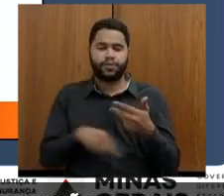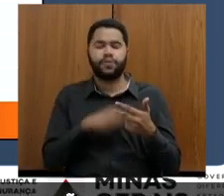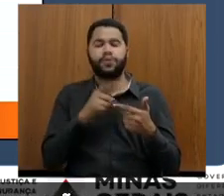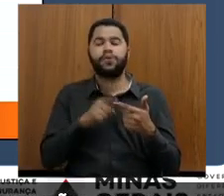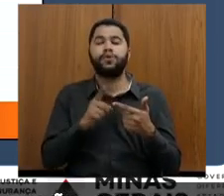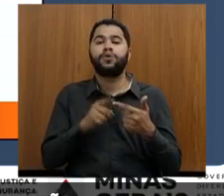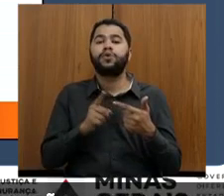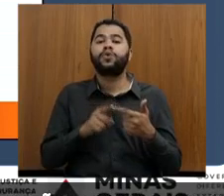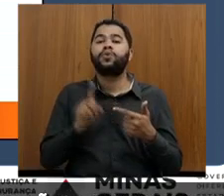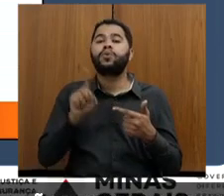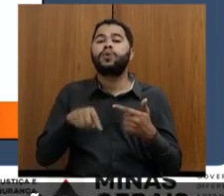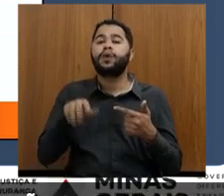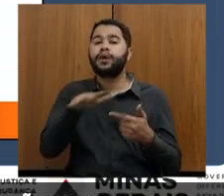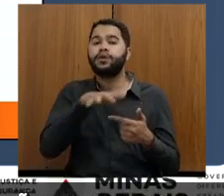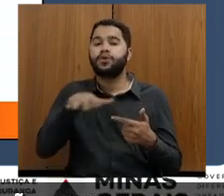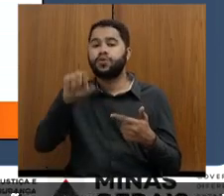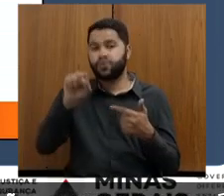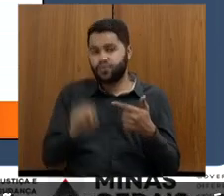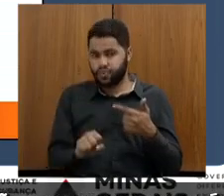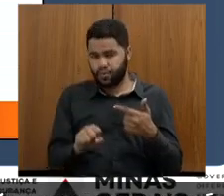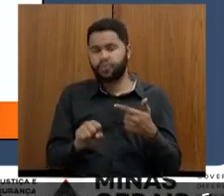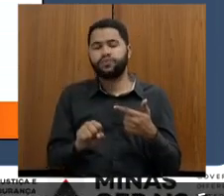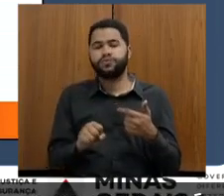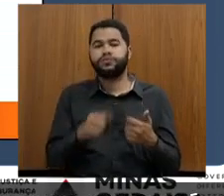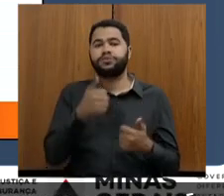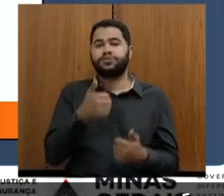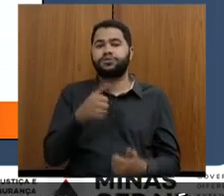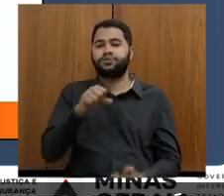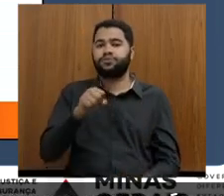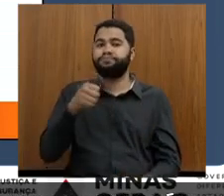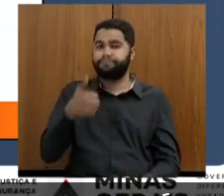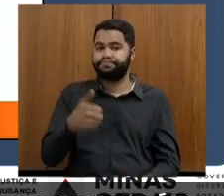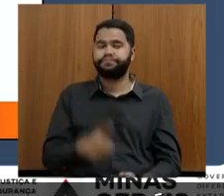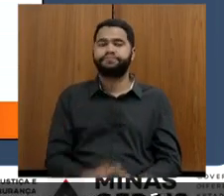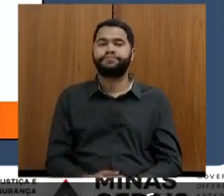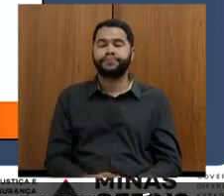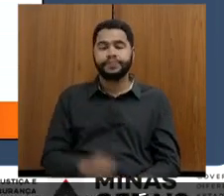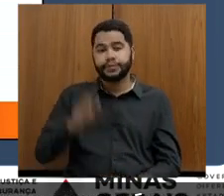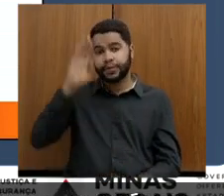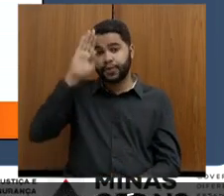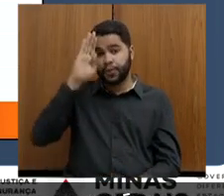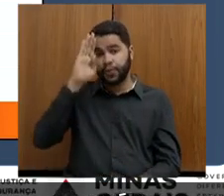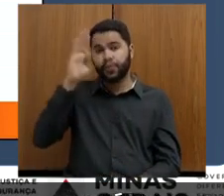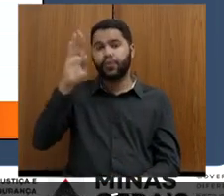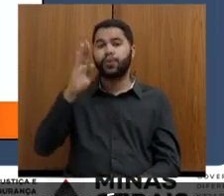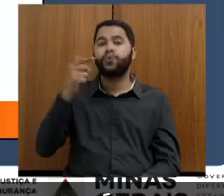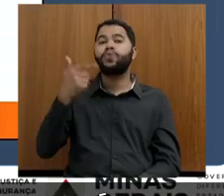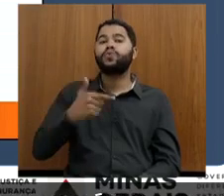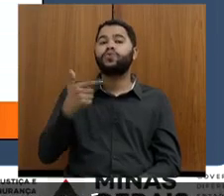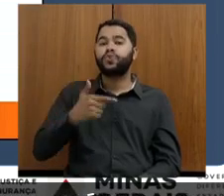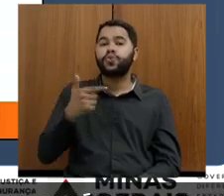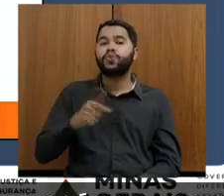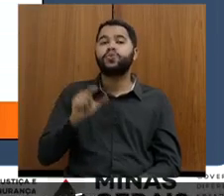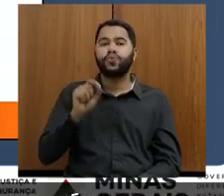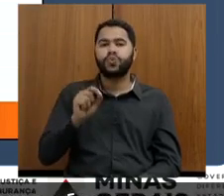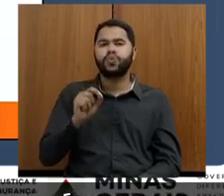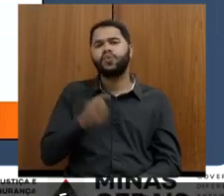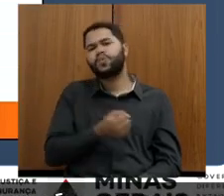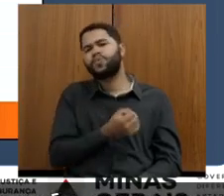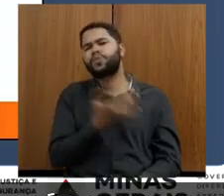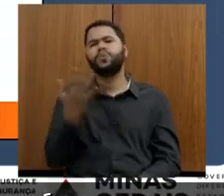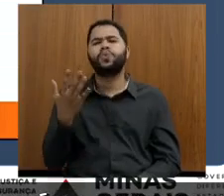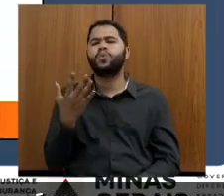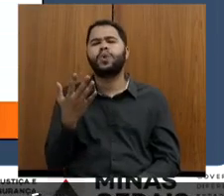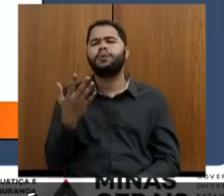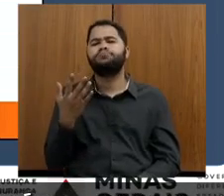e no sexto COB que a região sul 181 ocorrências o destaque para o segundo COB o número de